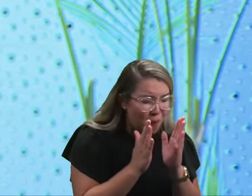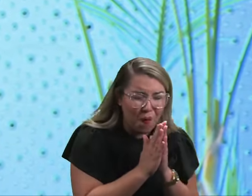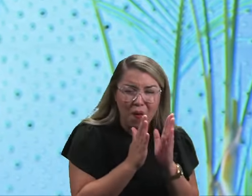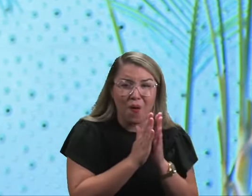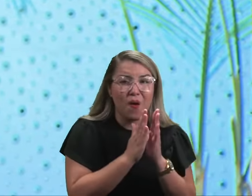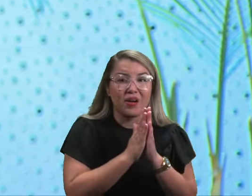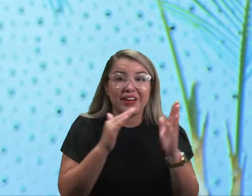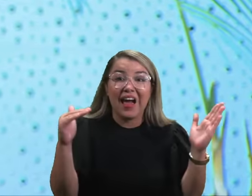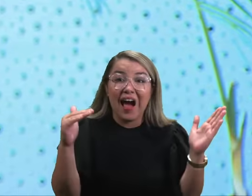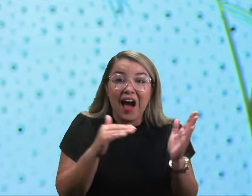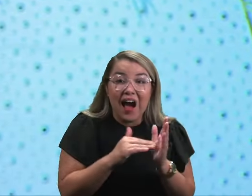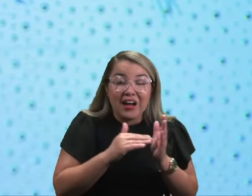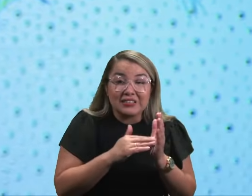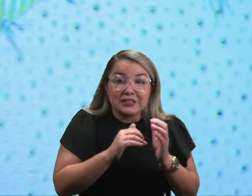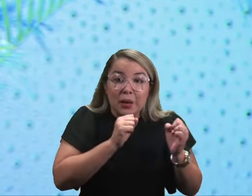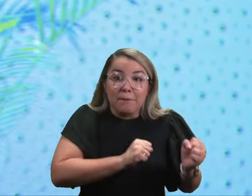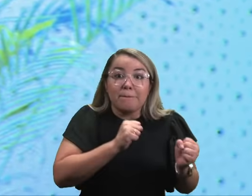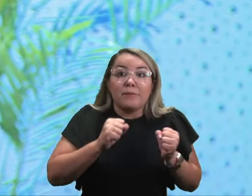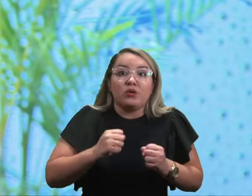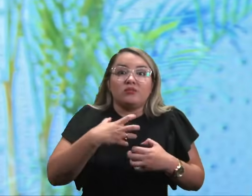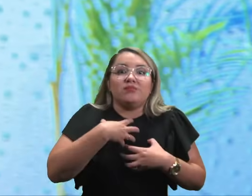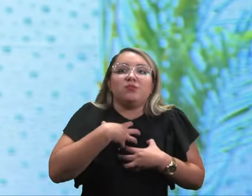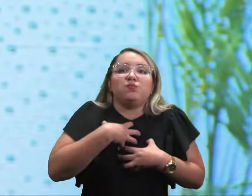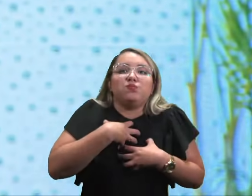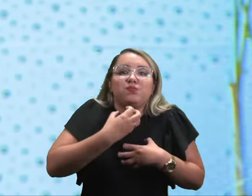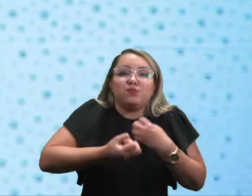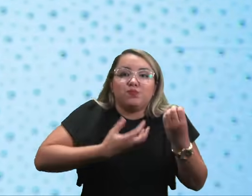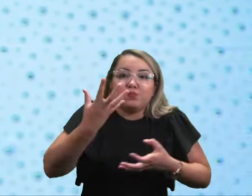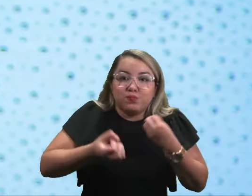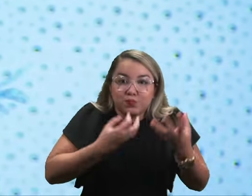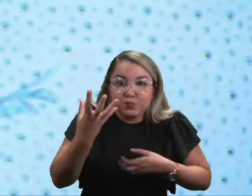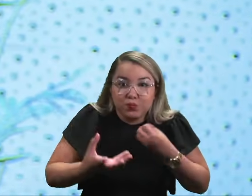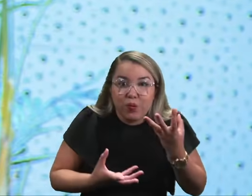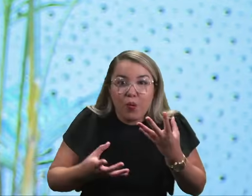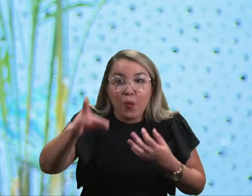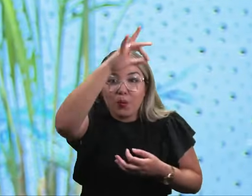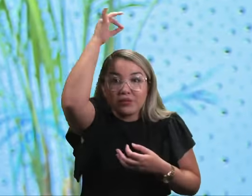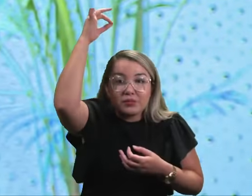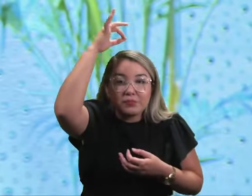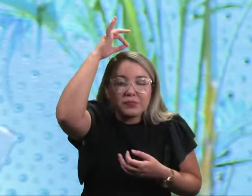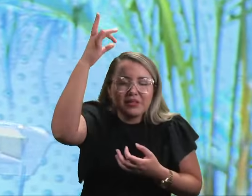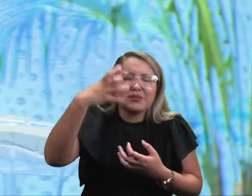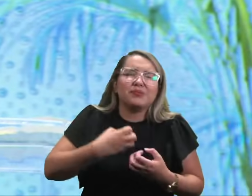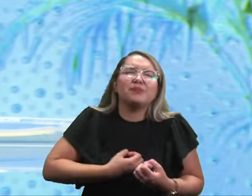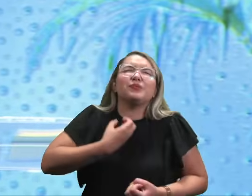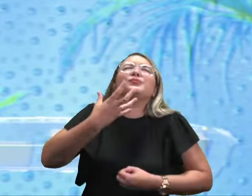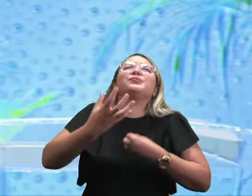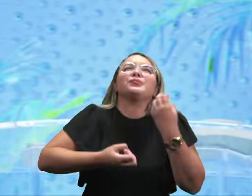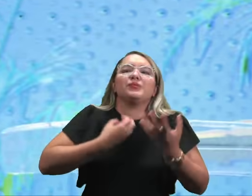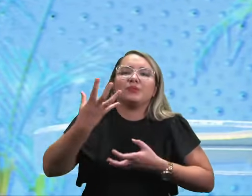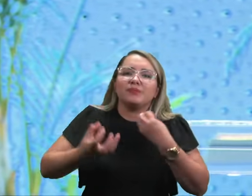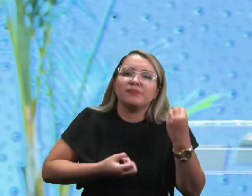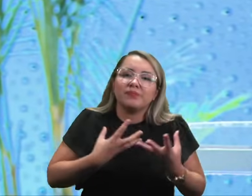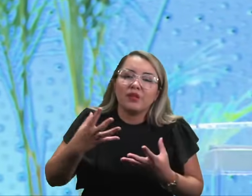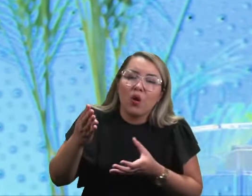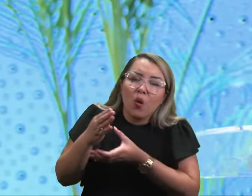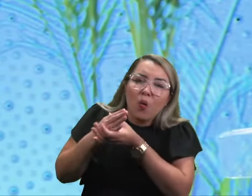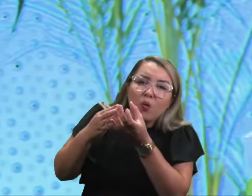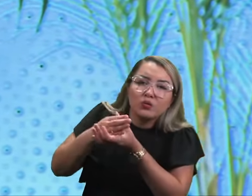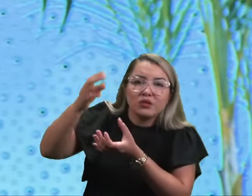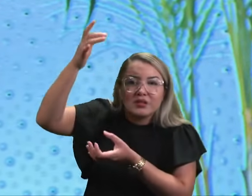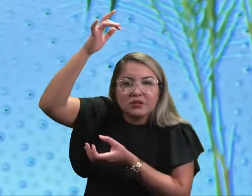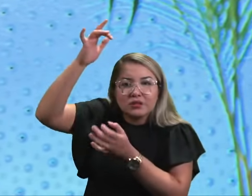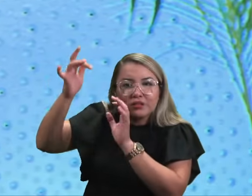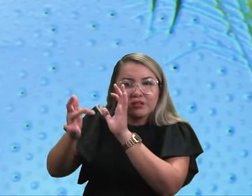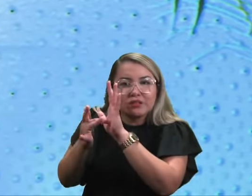sejam revestidos de poder, sejam revestidos do Espírito, sejam revestidos da pessoa do Consolador. Ei, eu